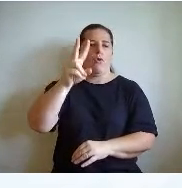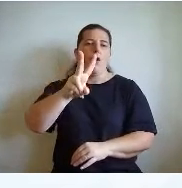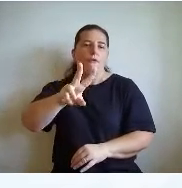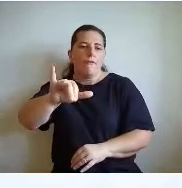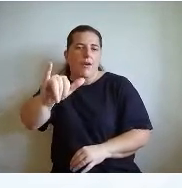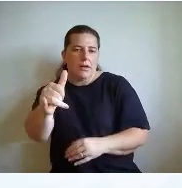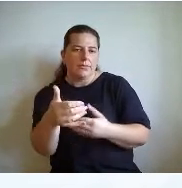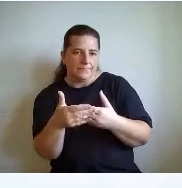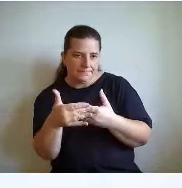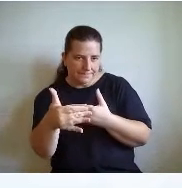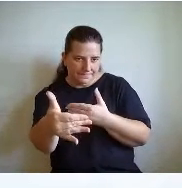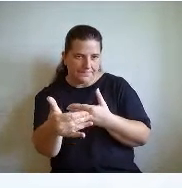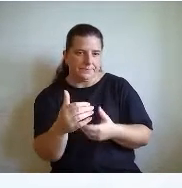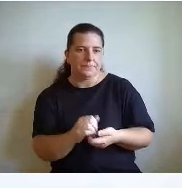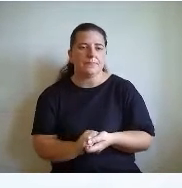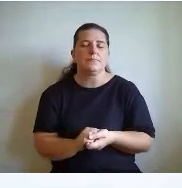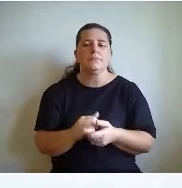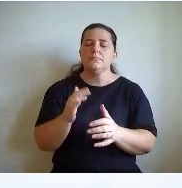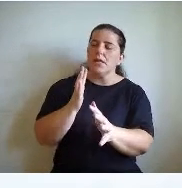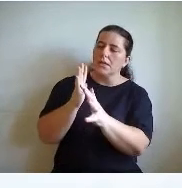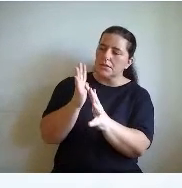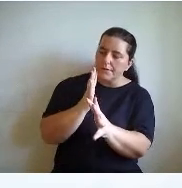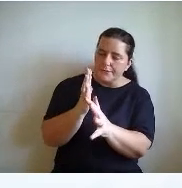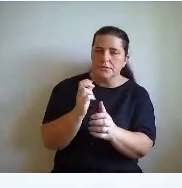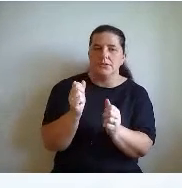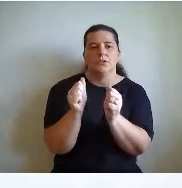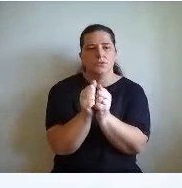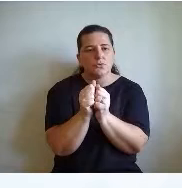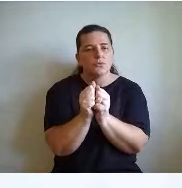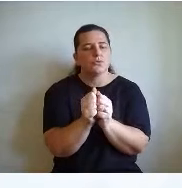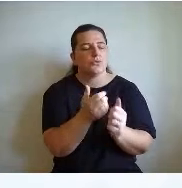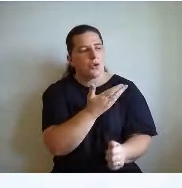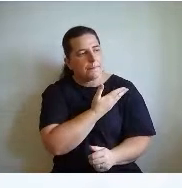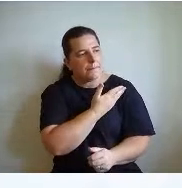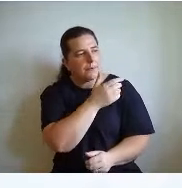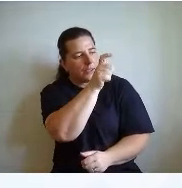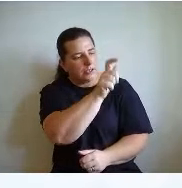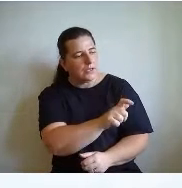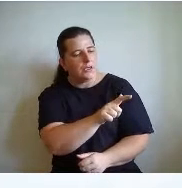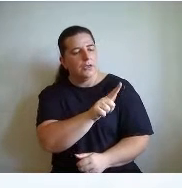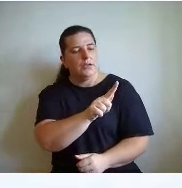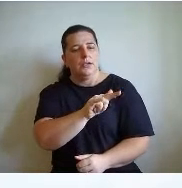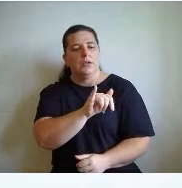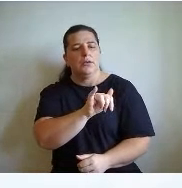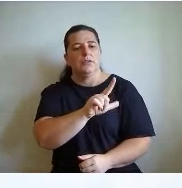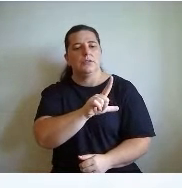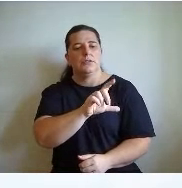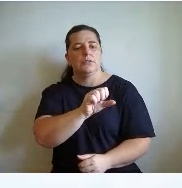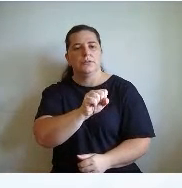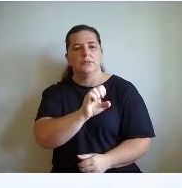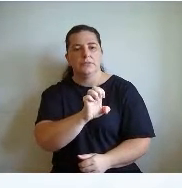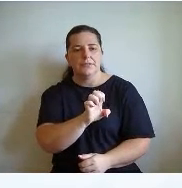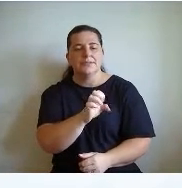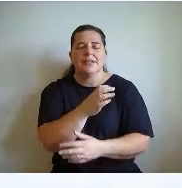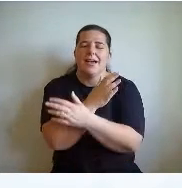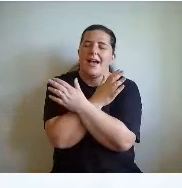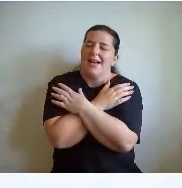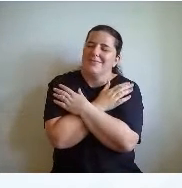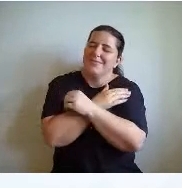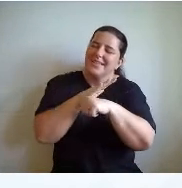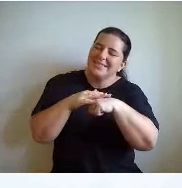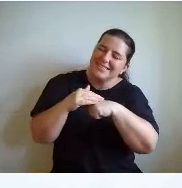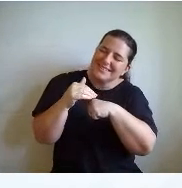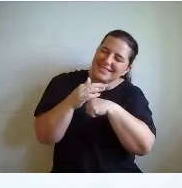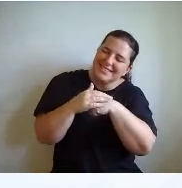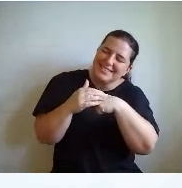entrevista com a companheira Gilce. Um super abraço muito carinhoso e fraterno